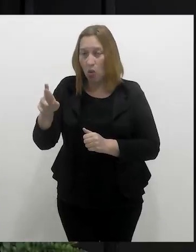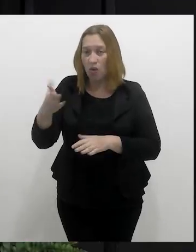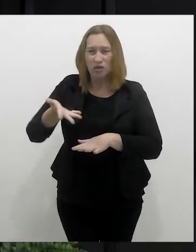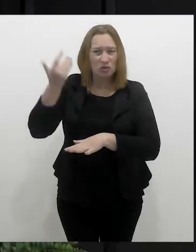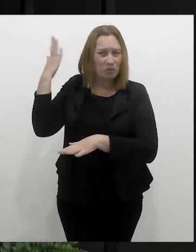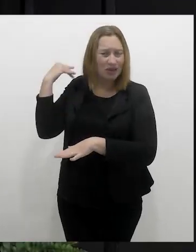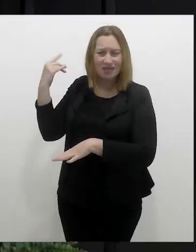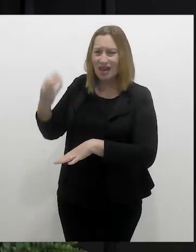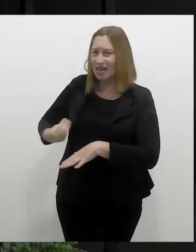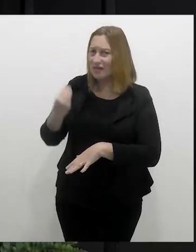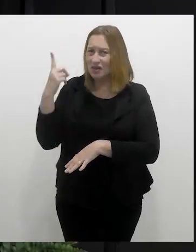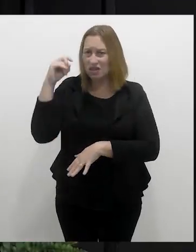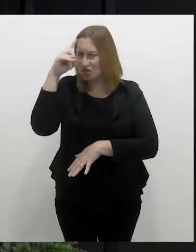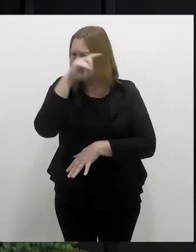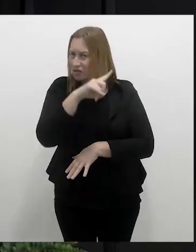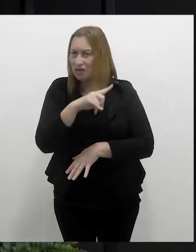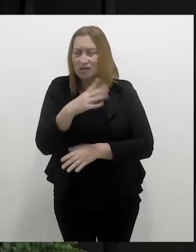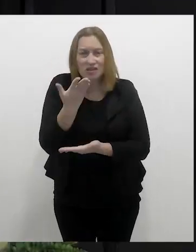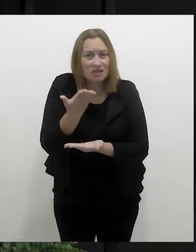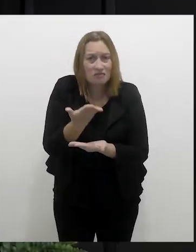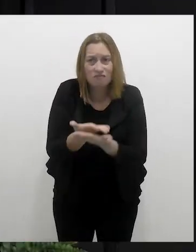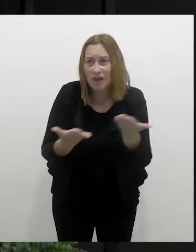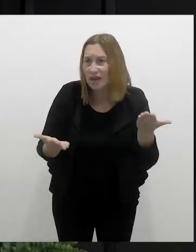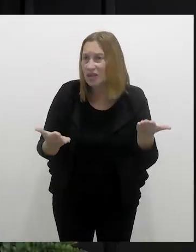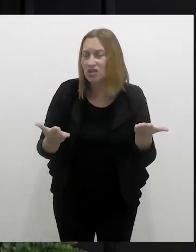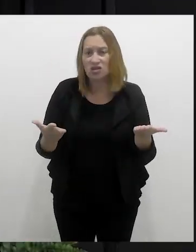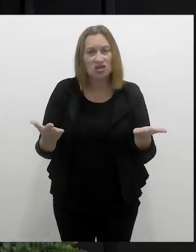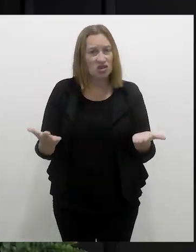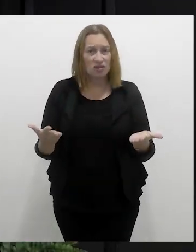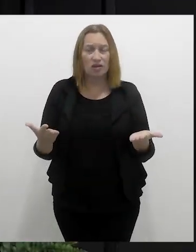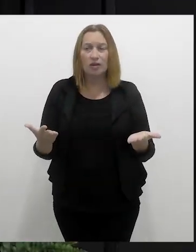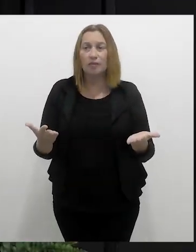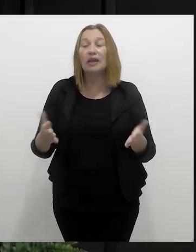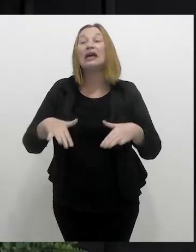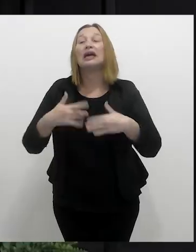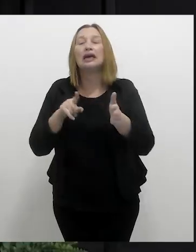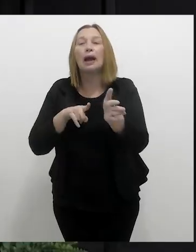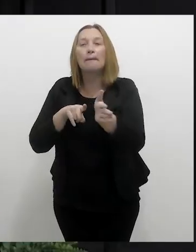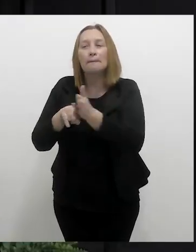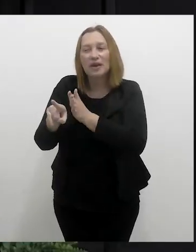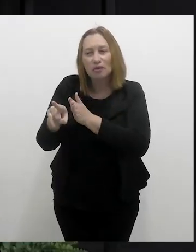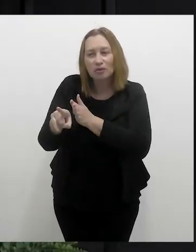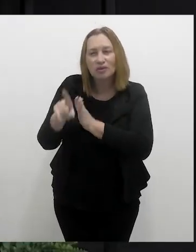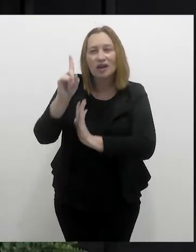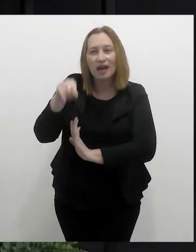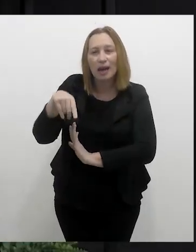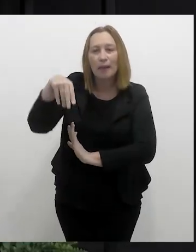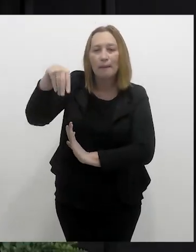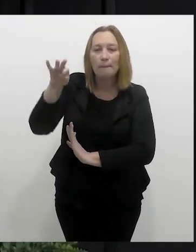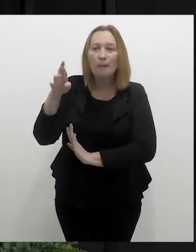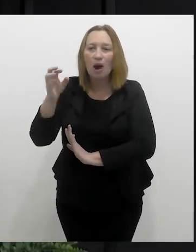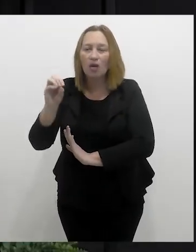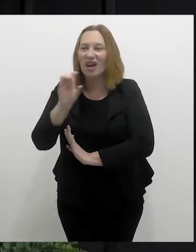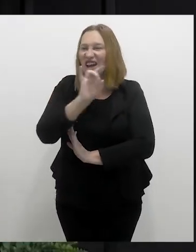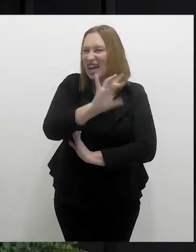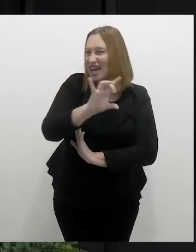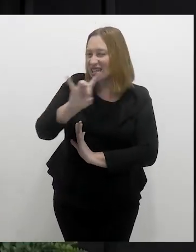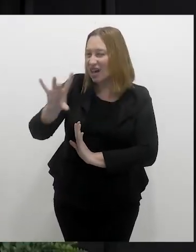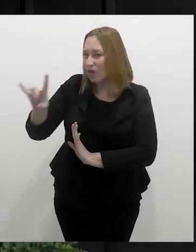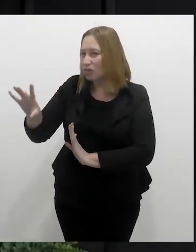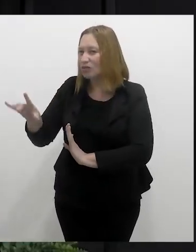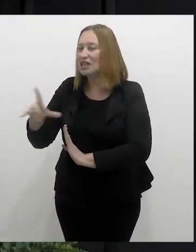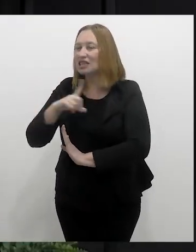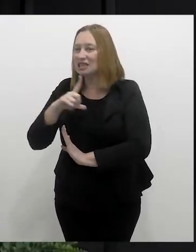difícil. Quando você não conseguia, exatamente. você perdia o arroz, entupia o ralo todo. E a pergunta que fica, Maura, é: cada